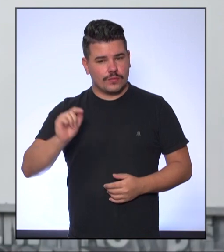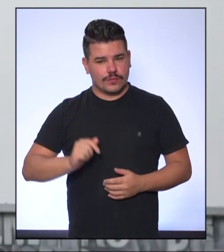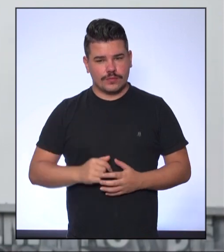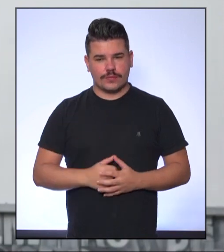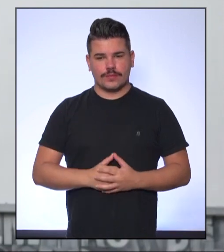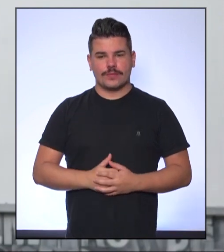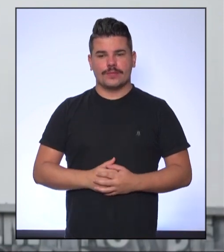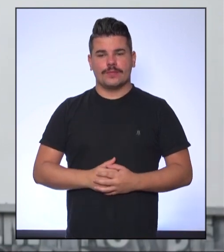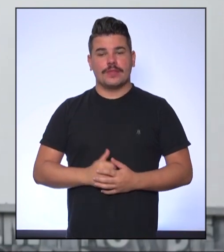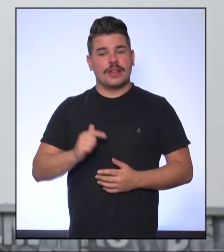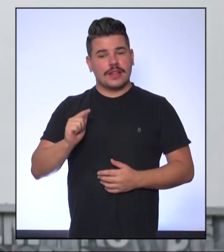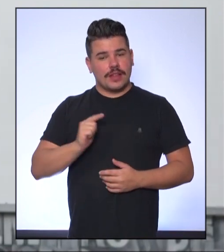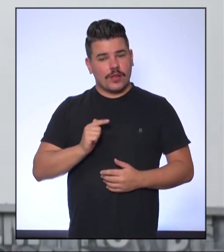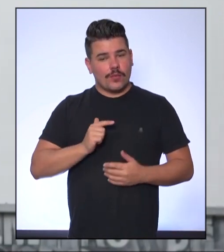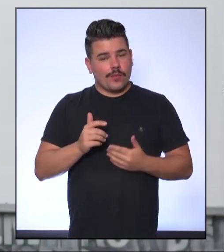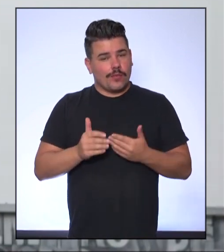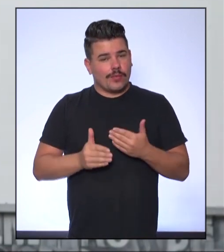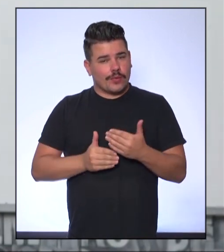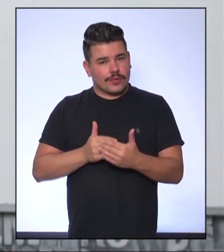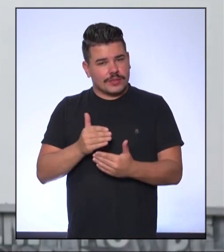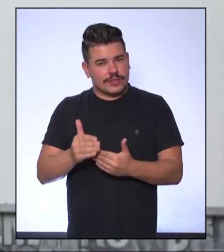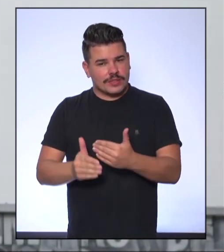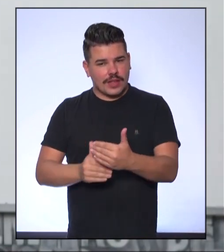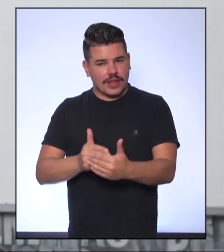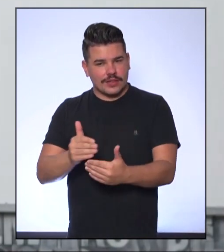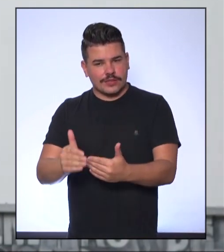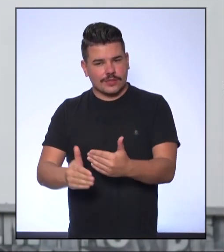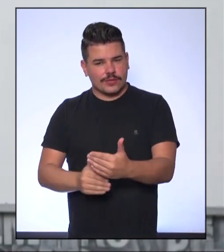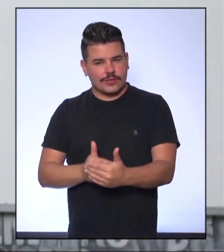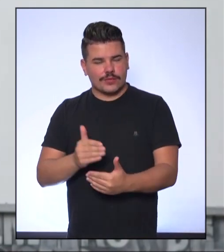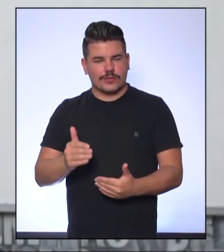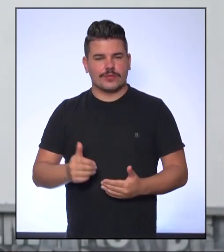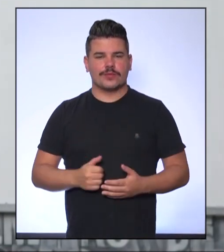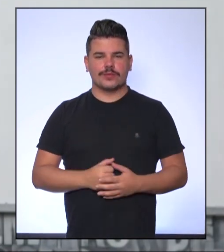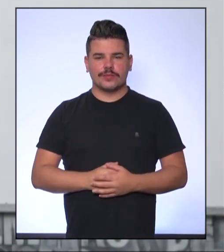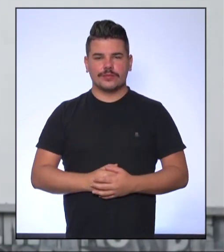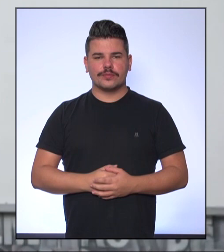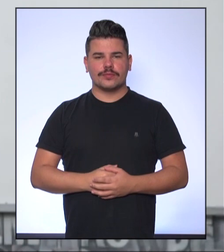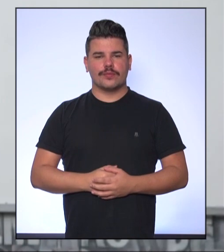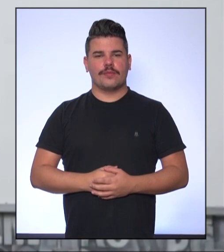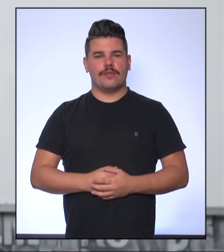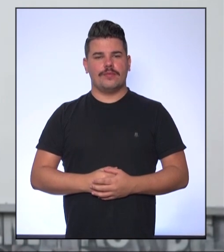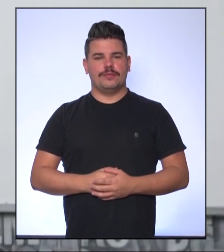um processo de